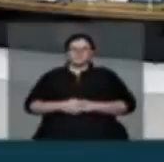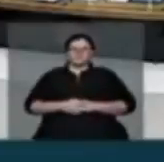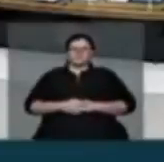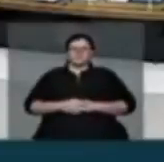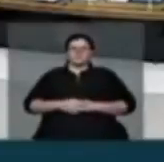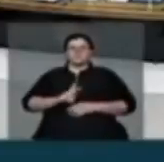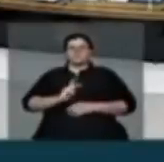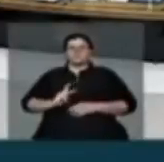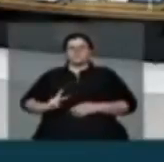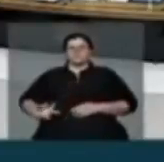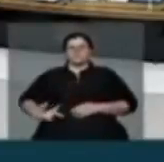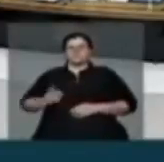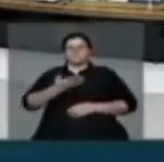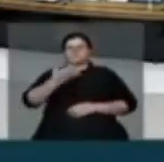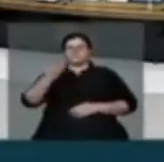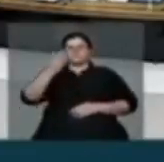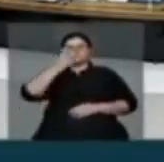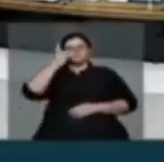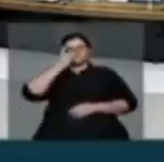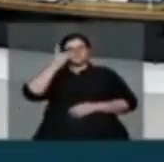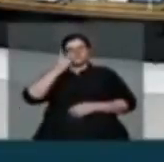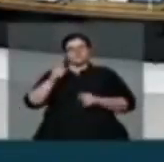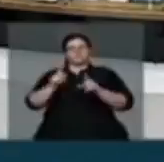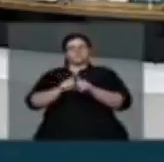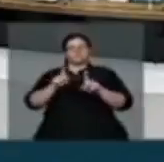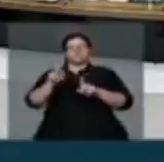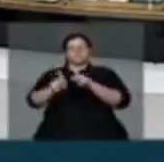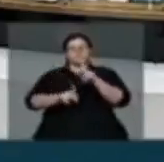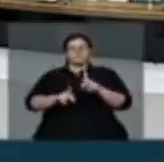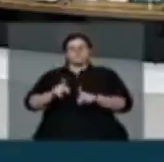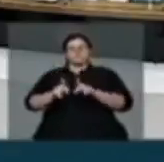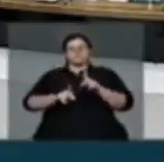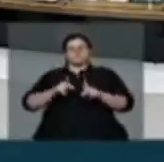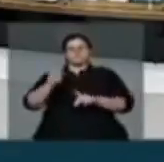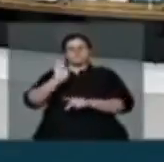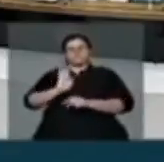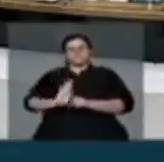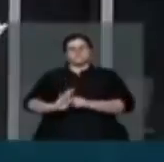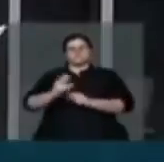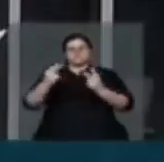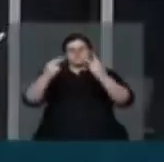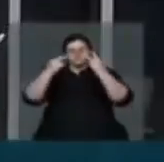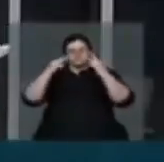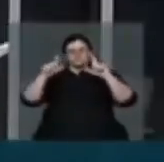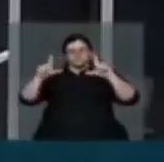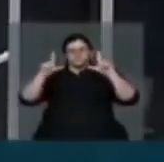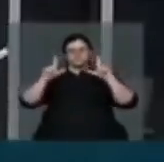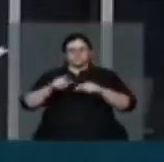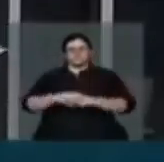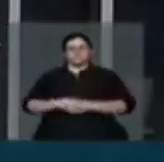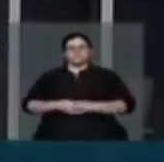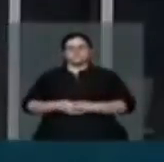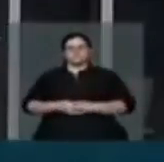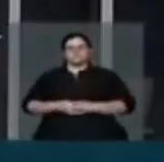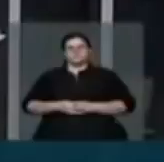Senhor presidente, nobres deputados e deputadas, povo brasileiro que nos assiste neste momento através da TV Câmara.